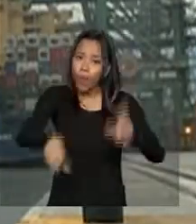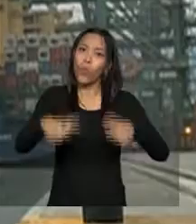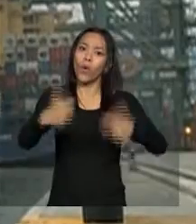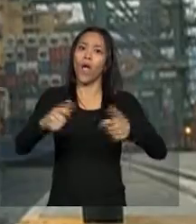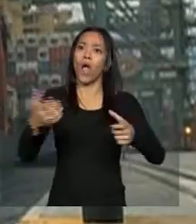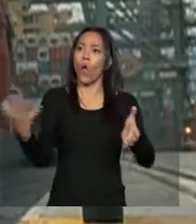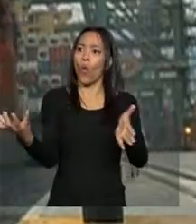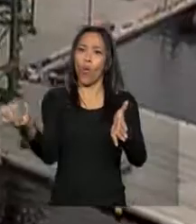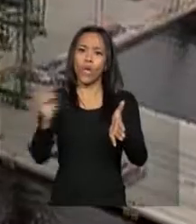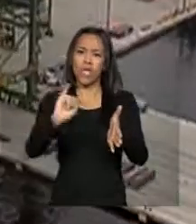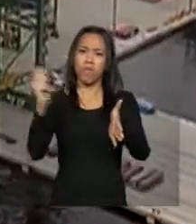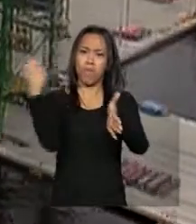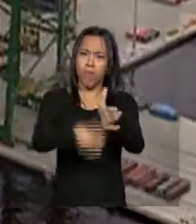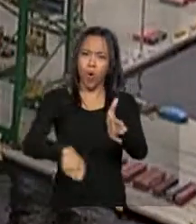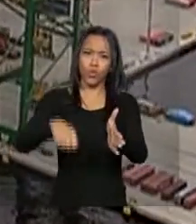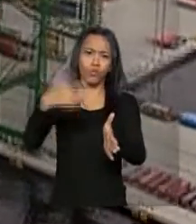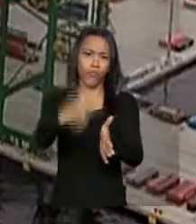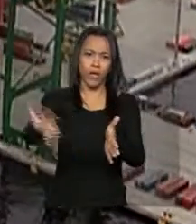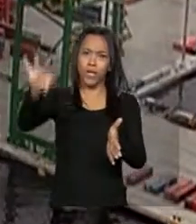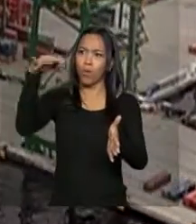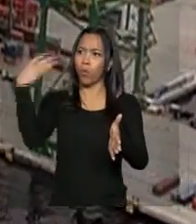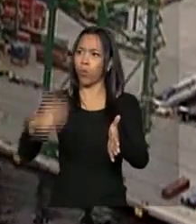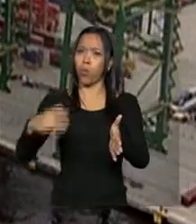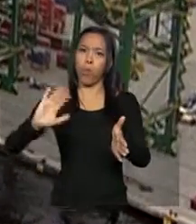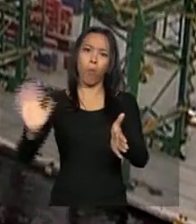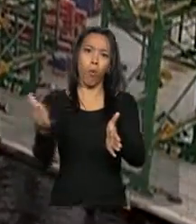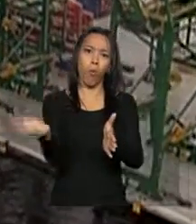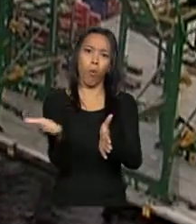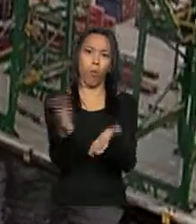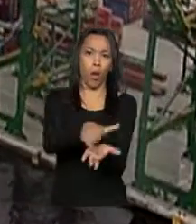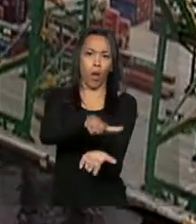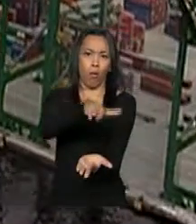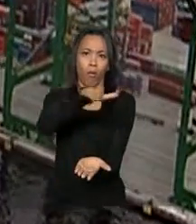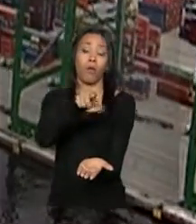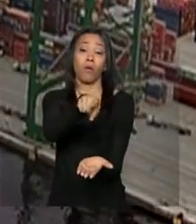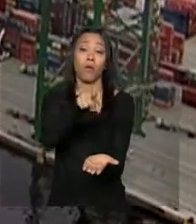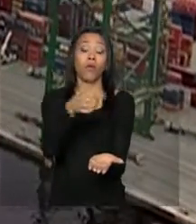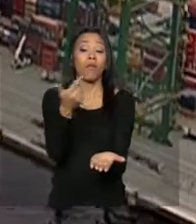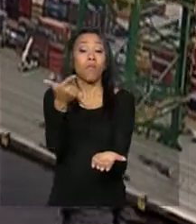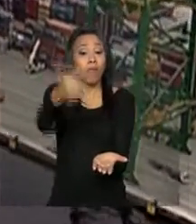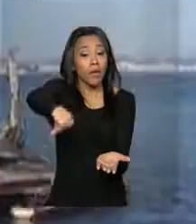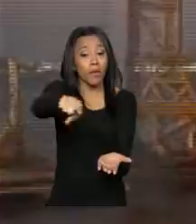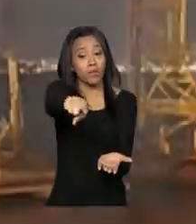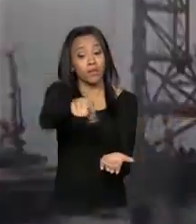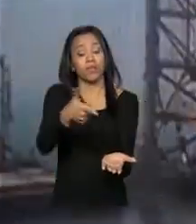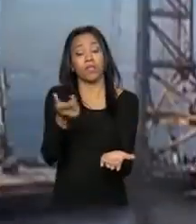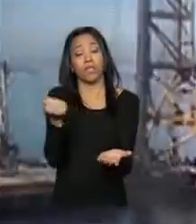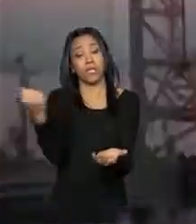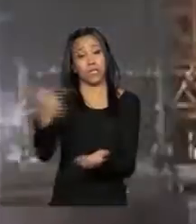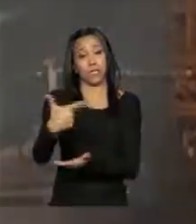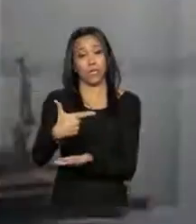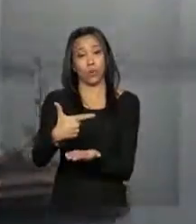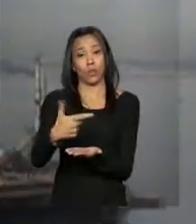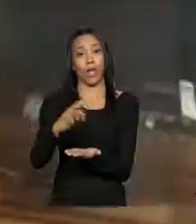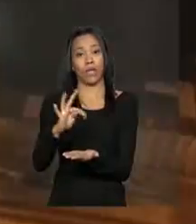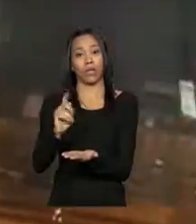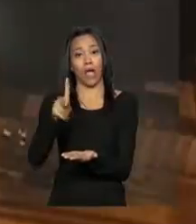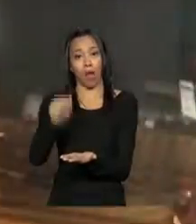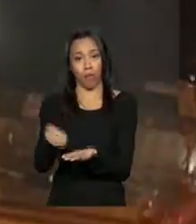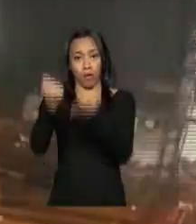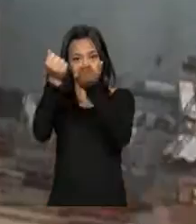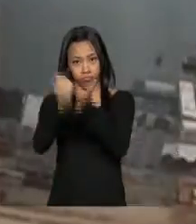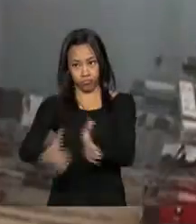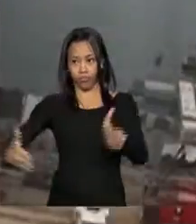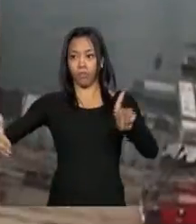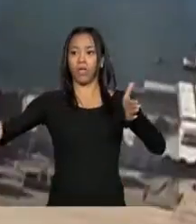arrecadação de impostos federais no estado fluminense. Para ampliar ainda mais a capacidade, na segunda etapa de expansão do Porto